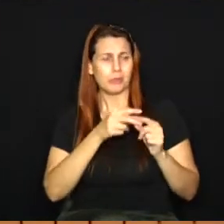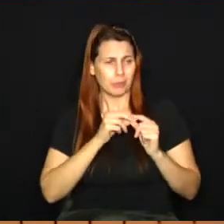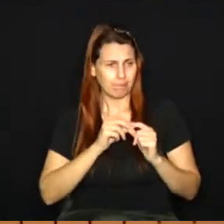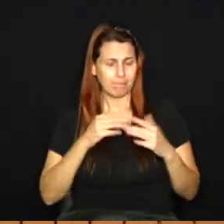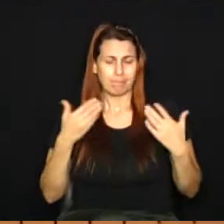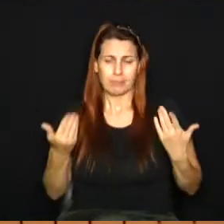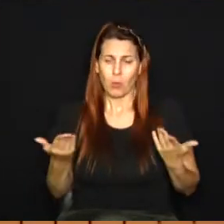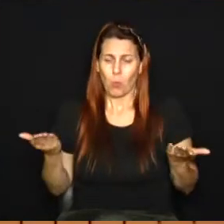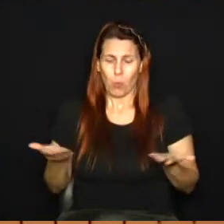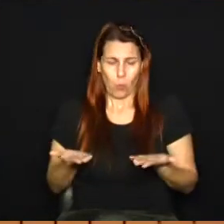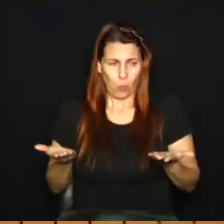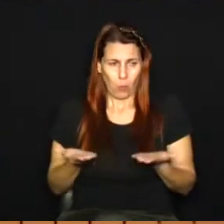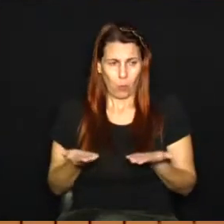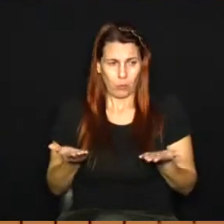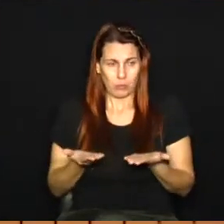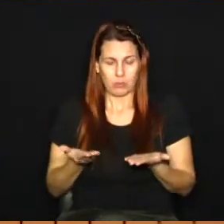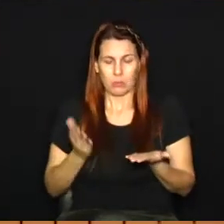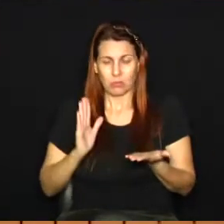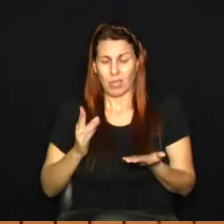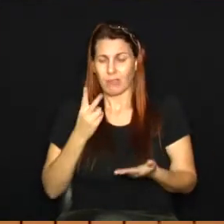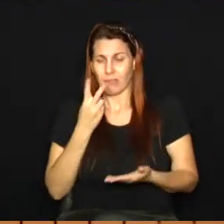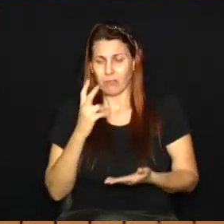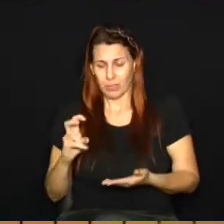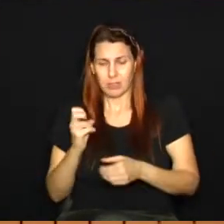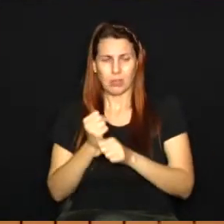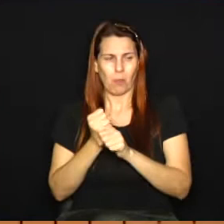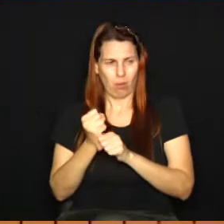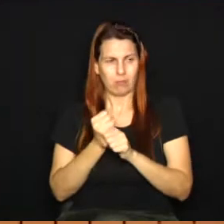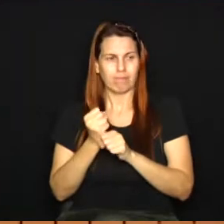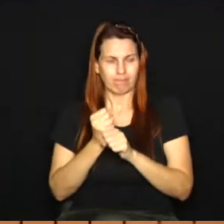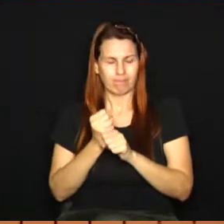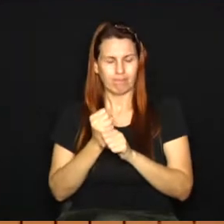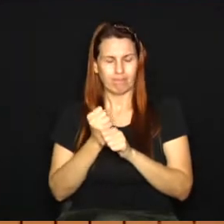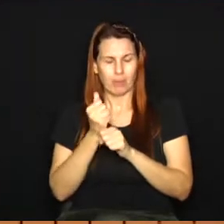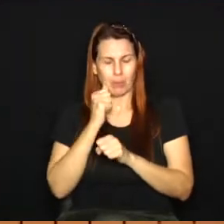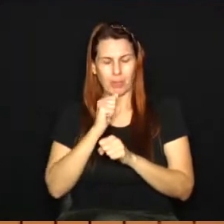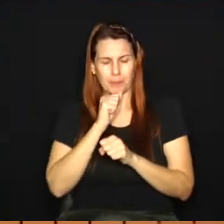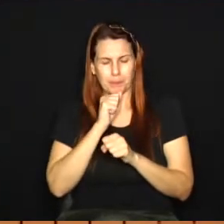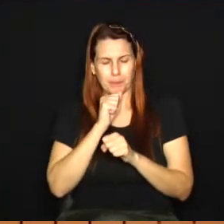hoje, 25 anos do passamento da minha mãe.